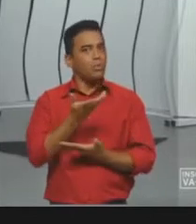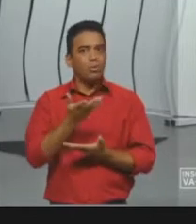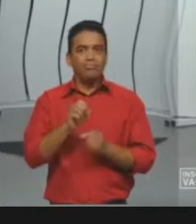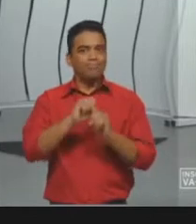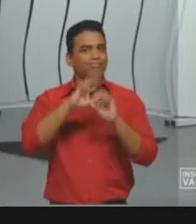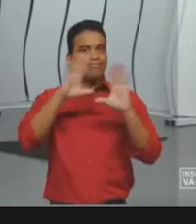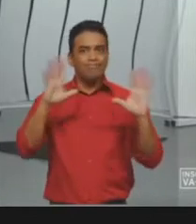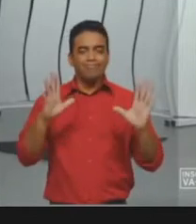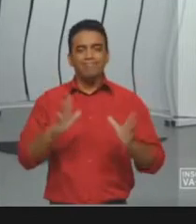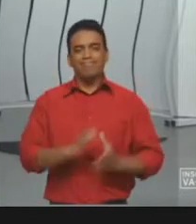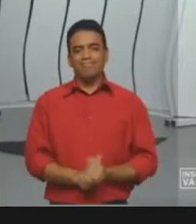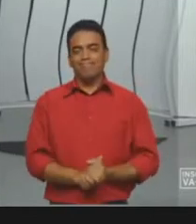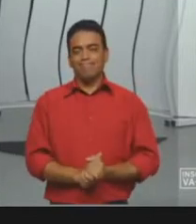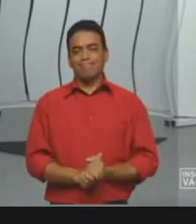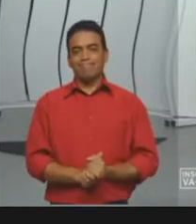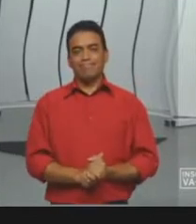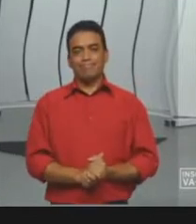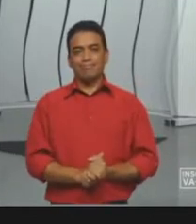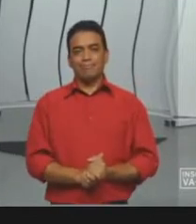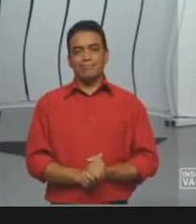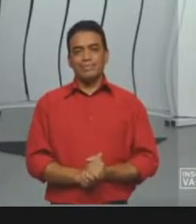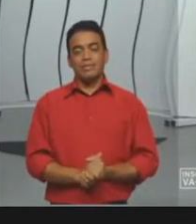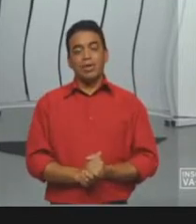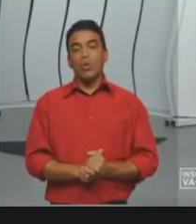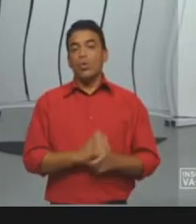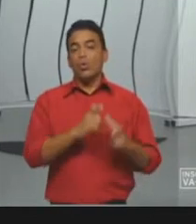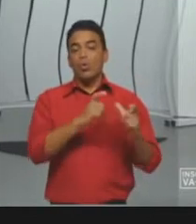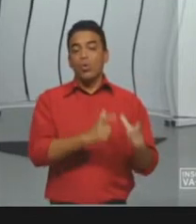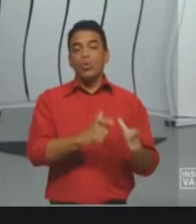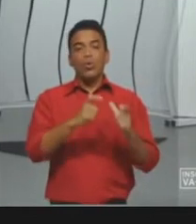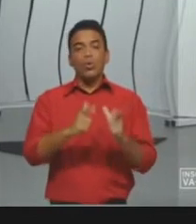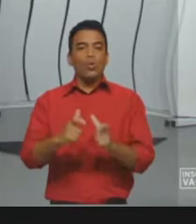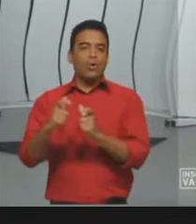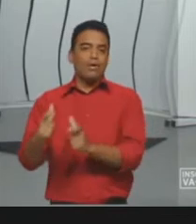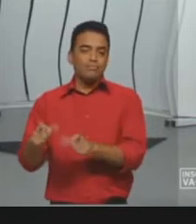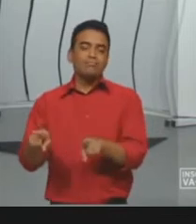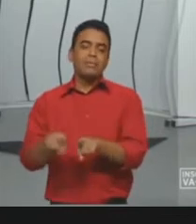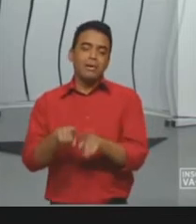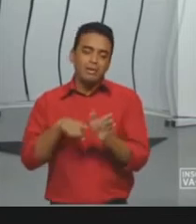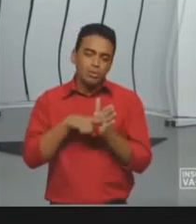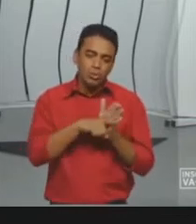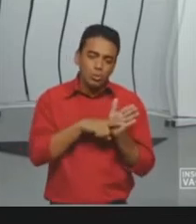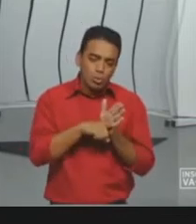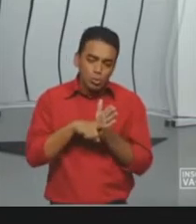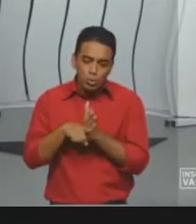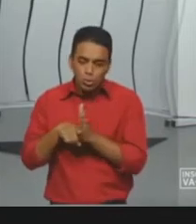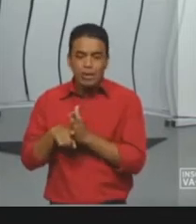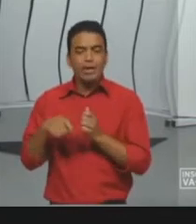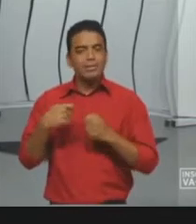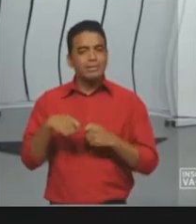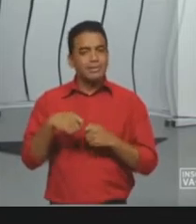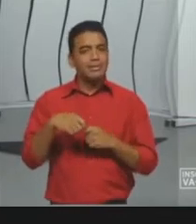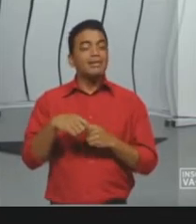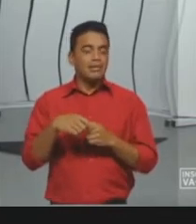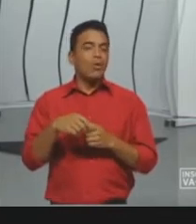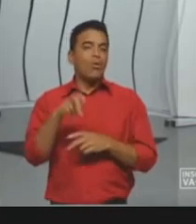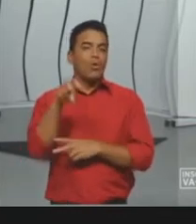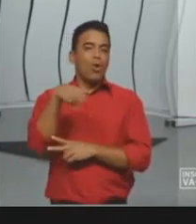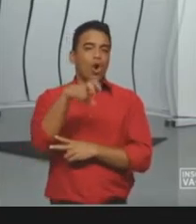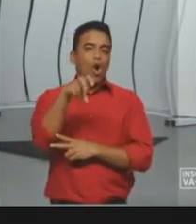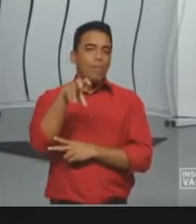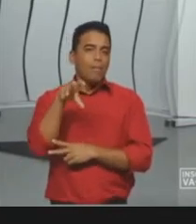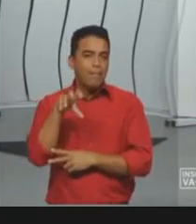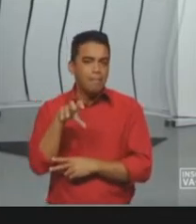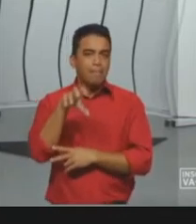clássico. Estudo dos habitats. Bom, para você pegar uma jararaca, para ir lá, retirar o veneno dela